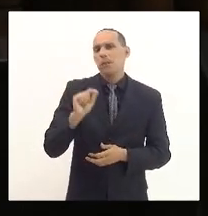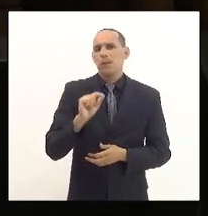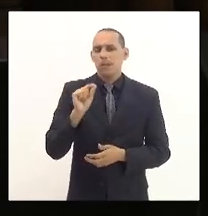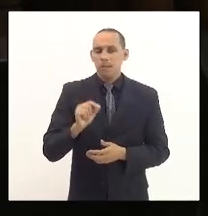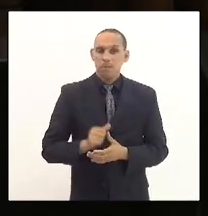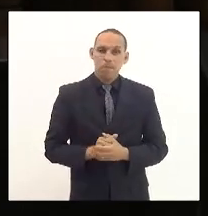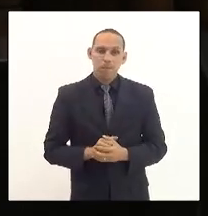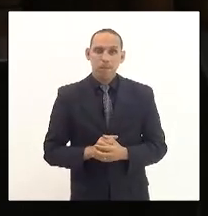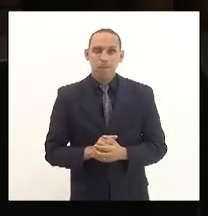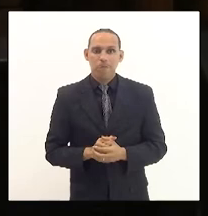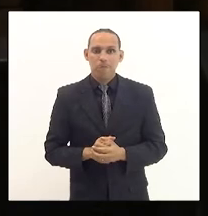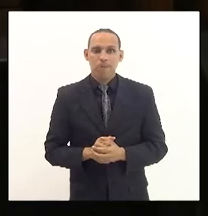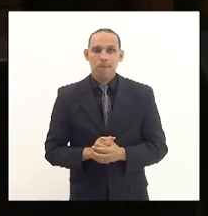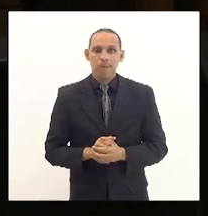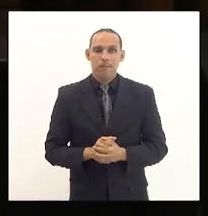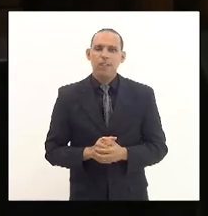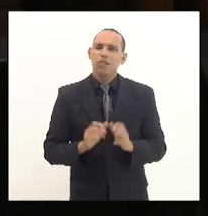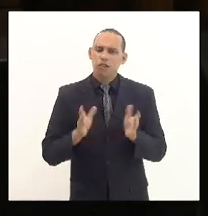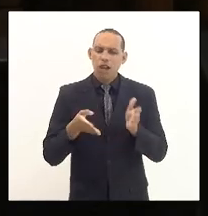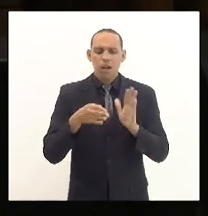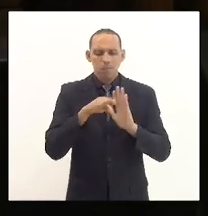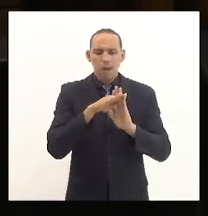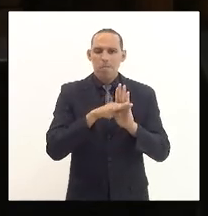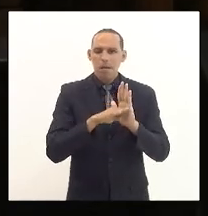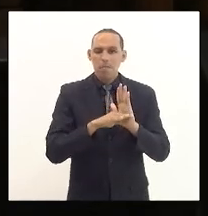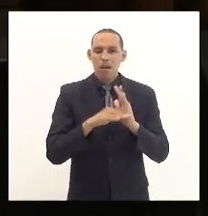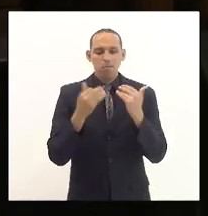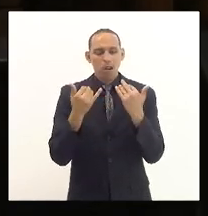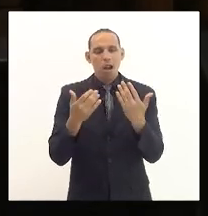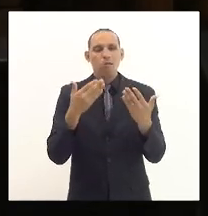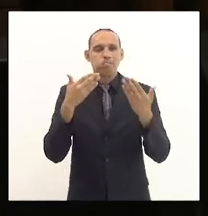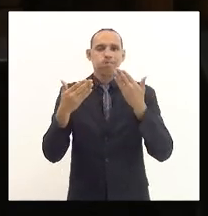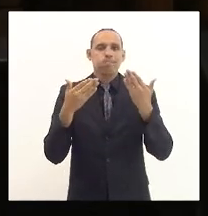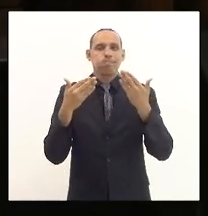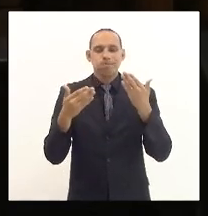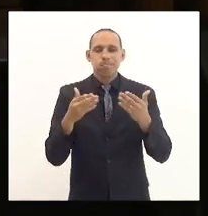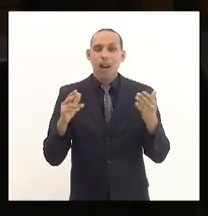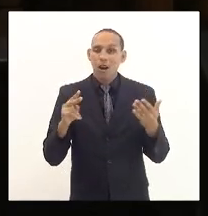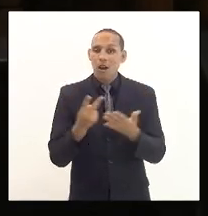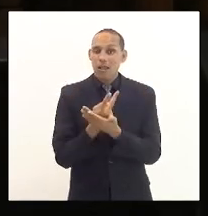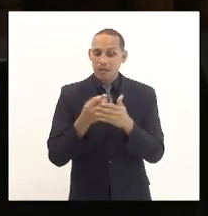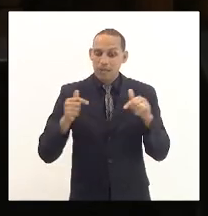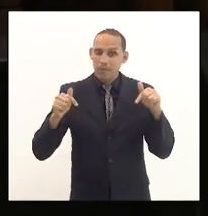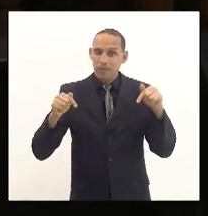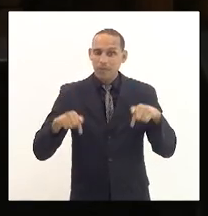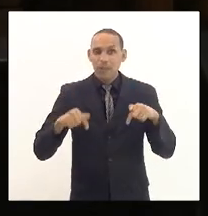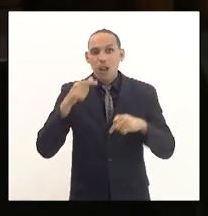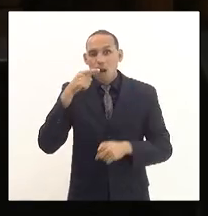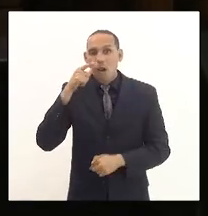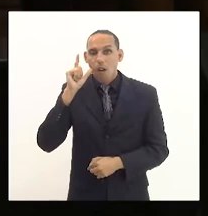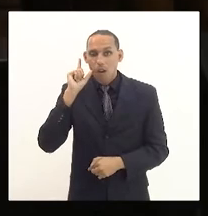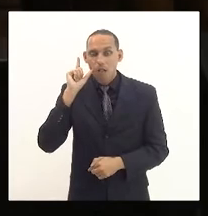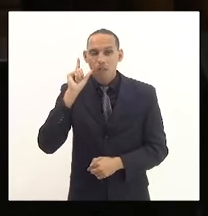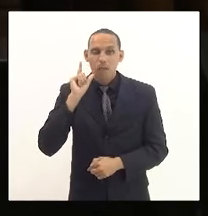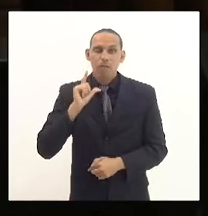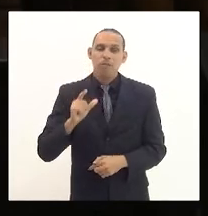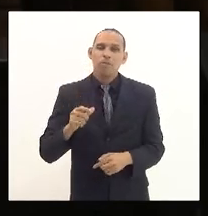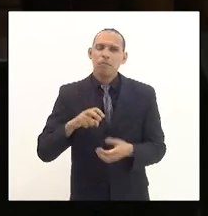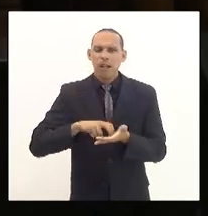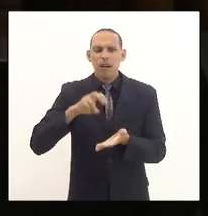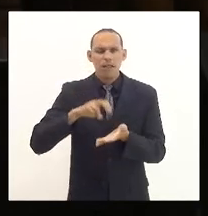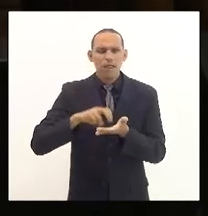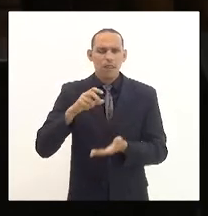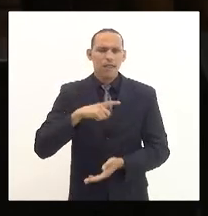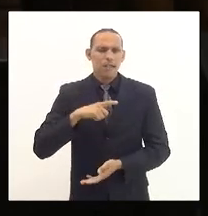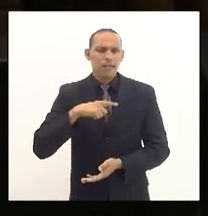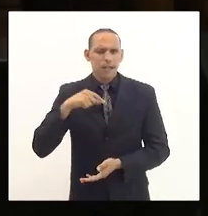inclusive foi pauta de uma audiência pública que aconteceu aqui ontem na parte da manhã